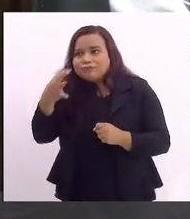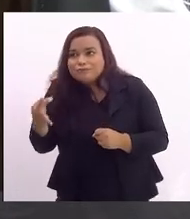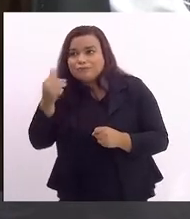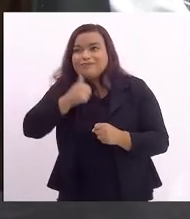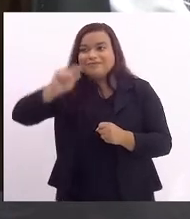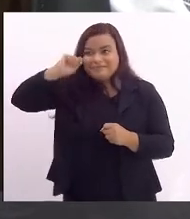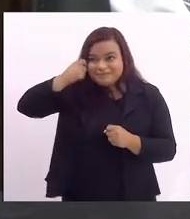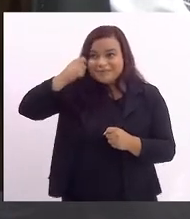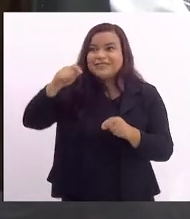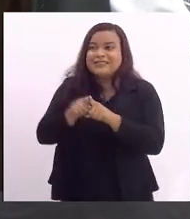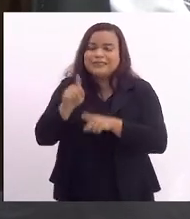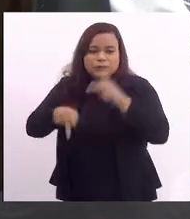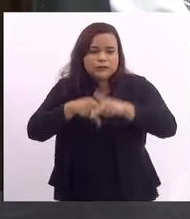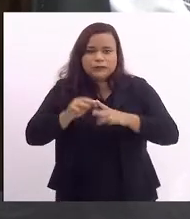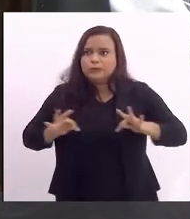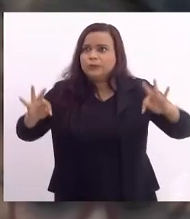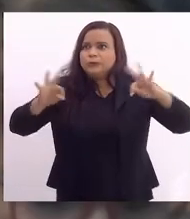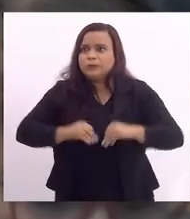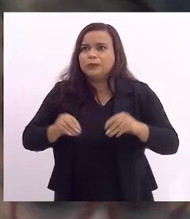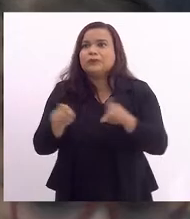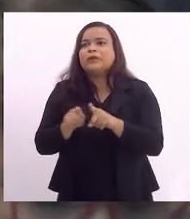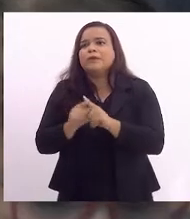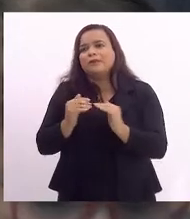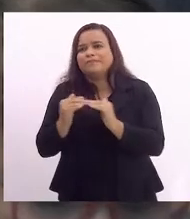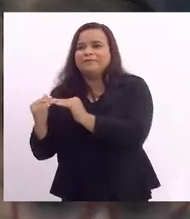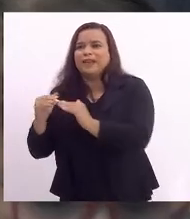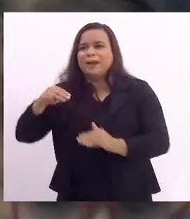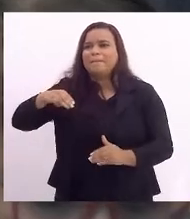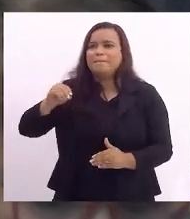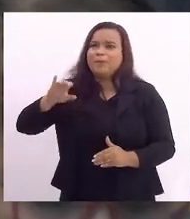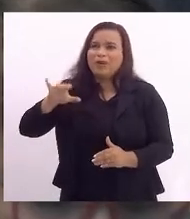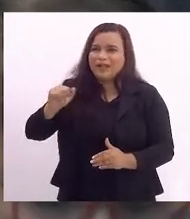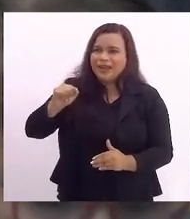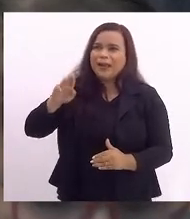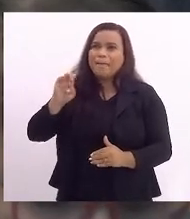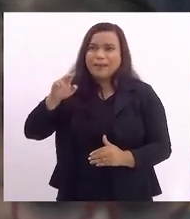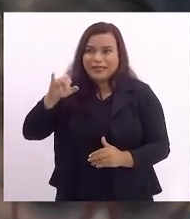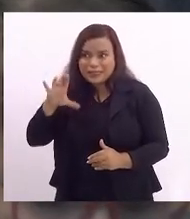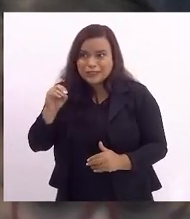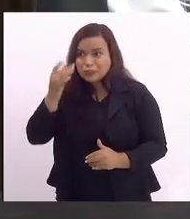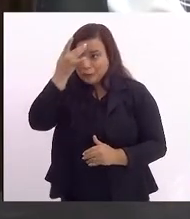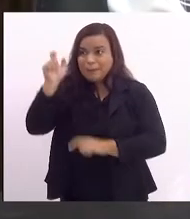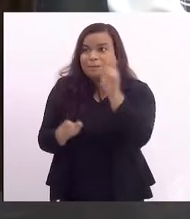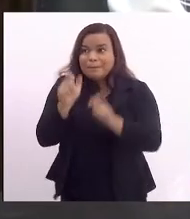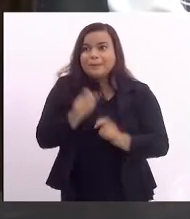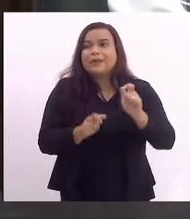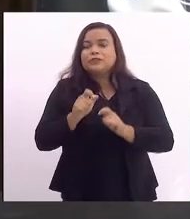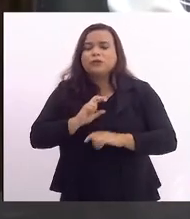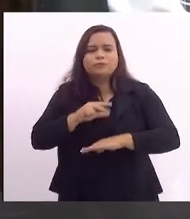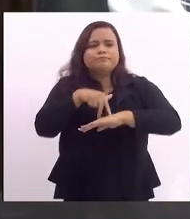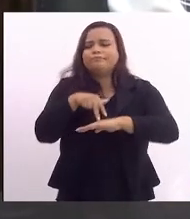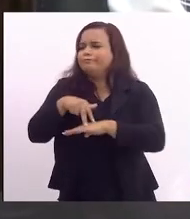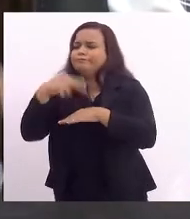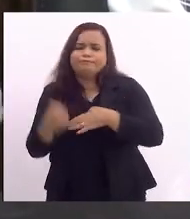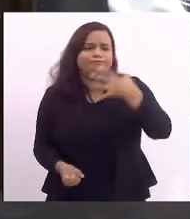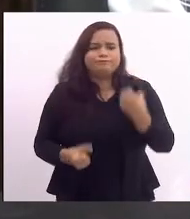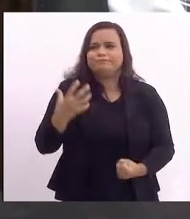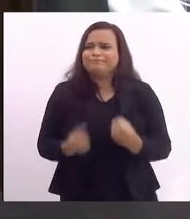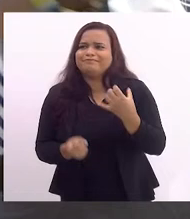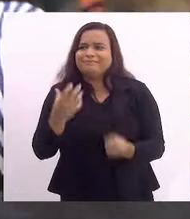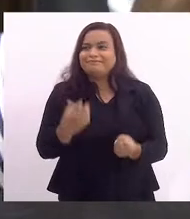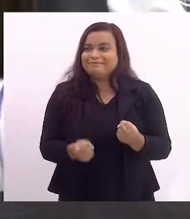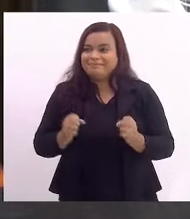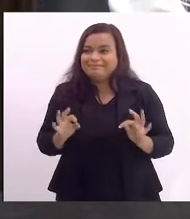pessoas. Precisamos falar, aliada Mônica Benício, precisamos falar dessas pessoas que estão se colocando à disposição